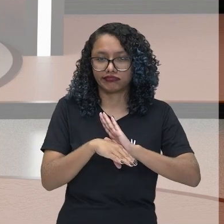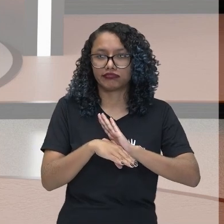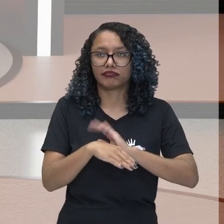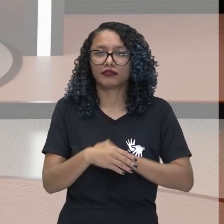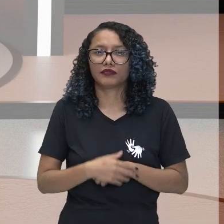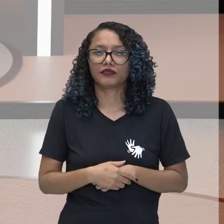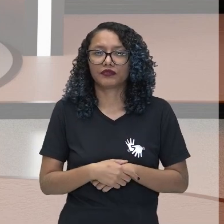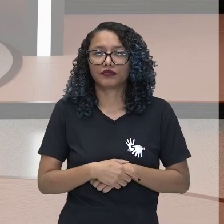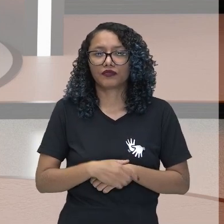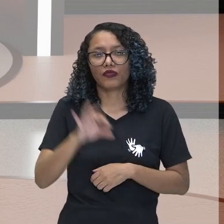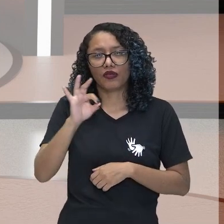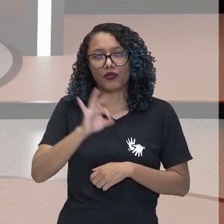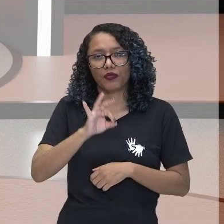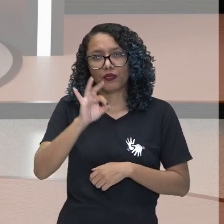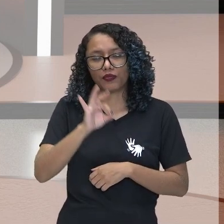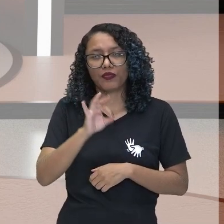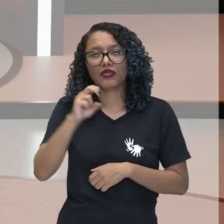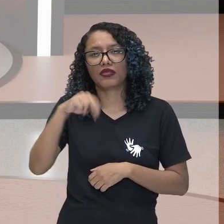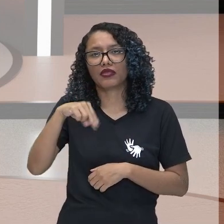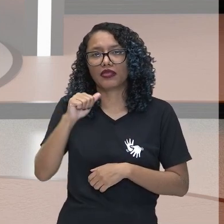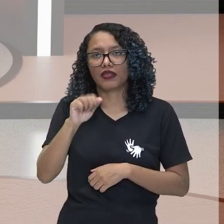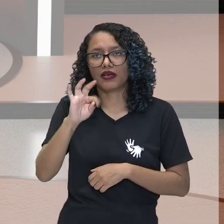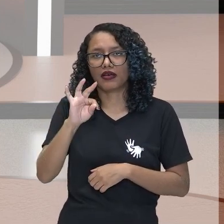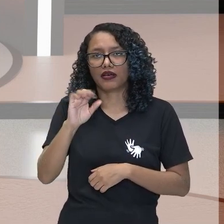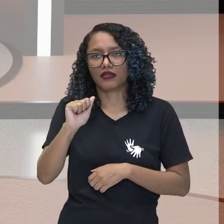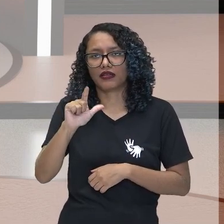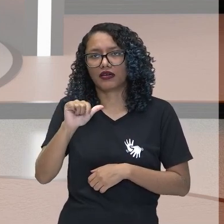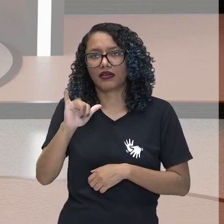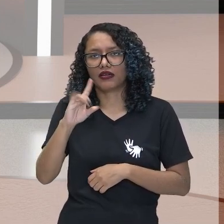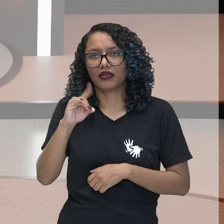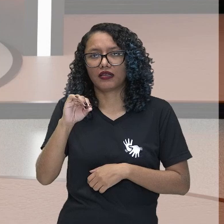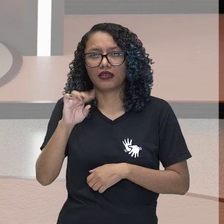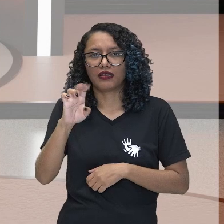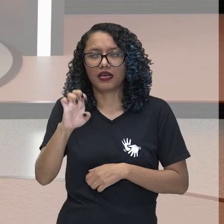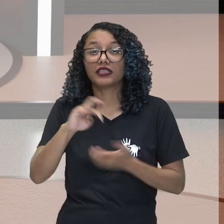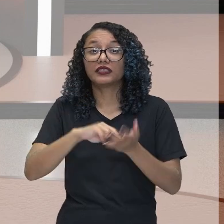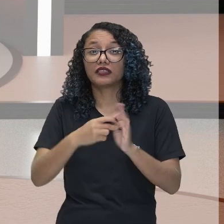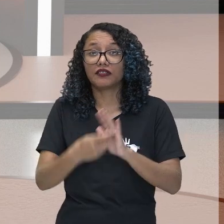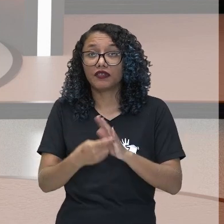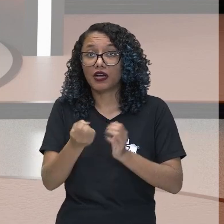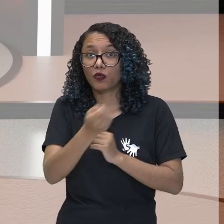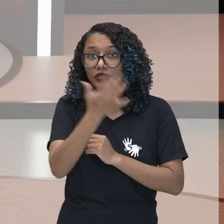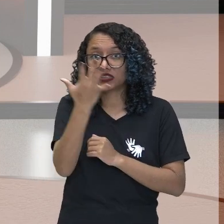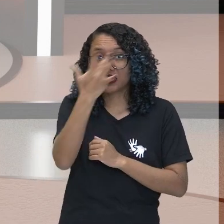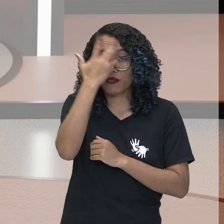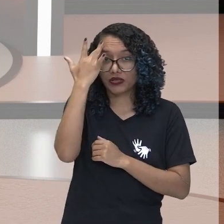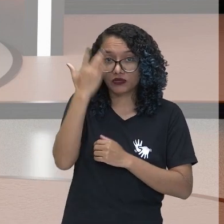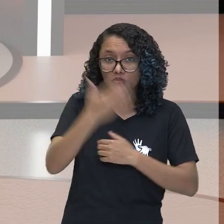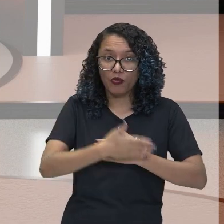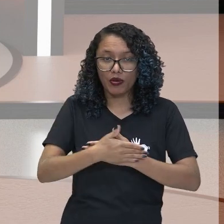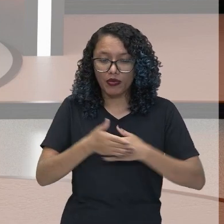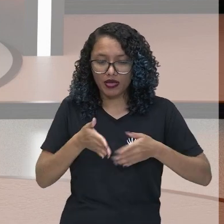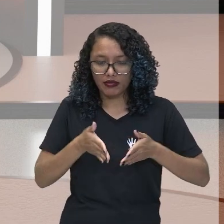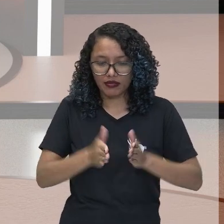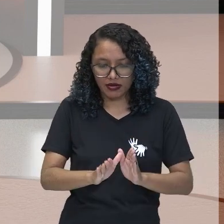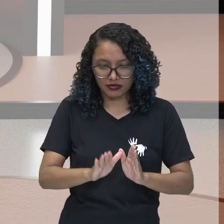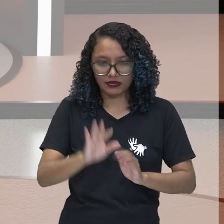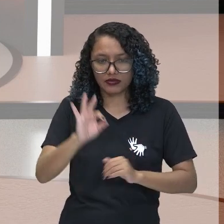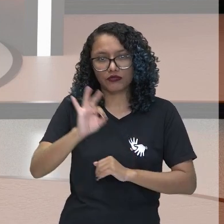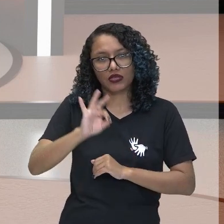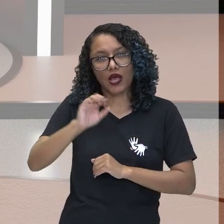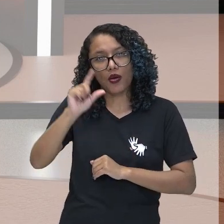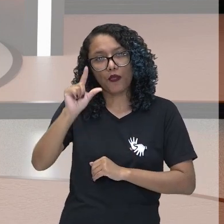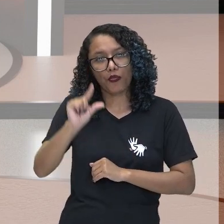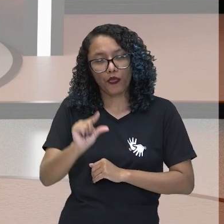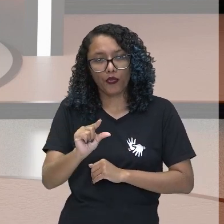quantidade de pessoas que estão nascendo, tá bom? Então, nas últimas décadas está ocorrendo, né,